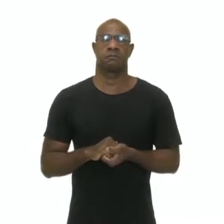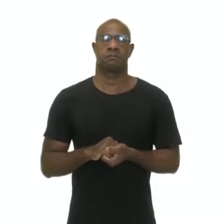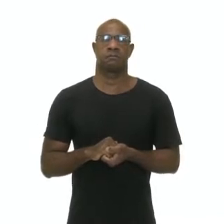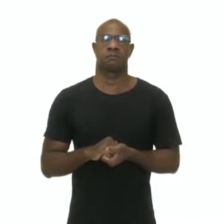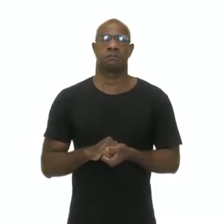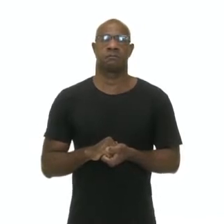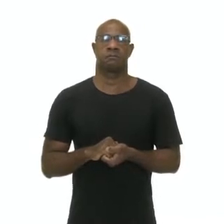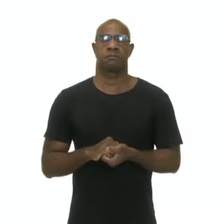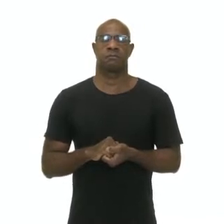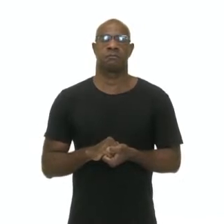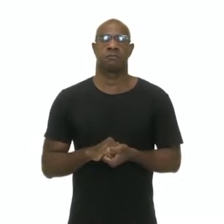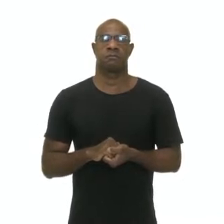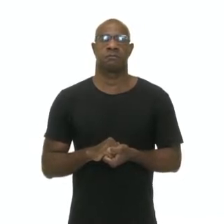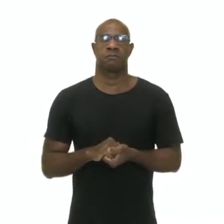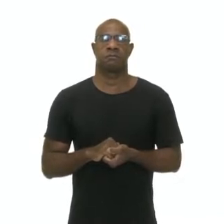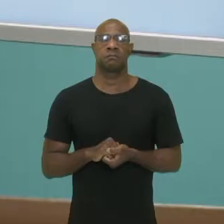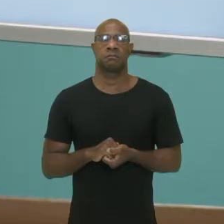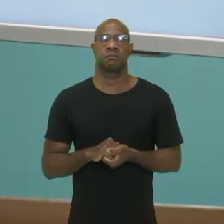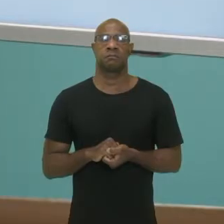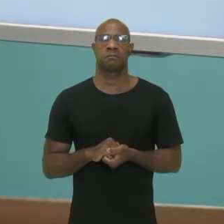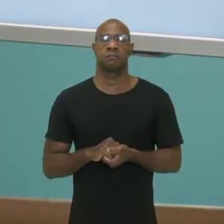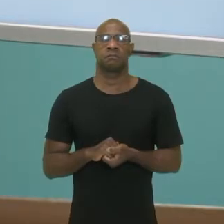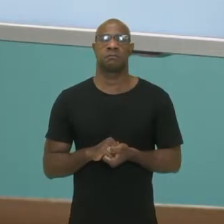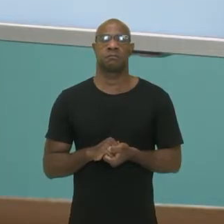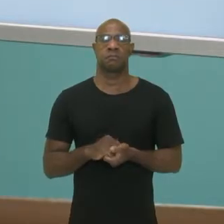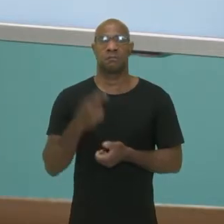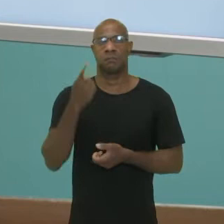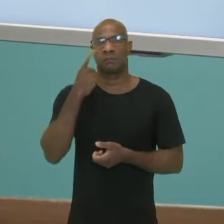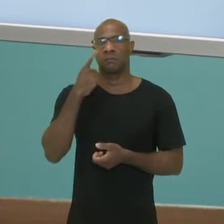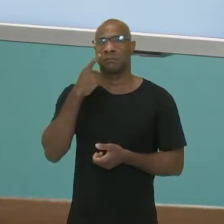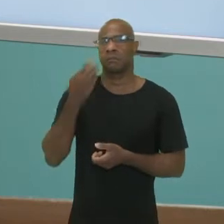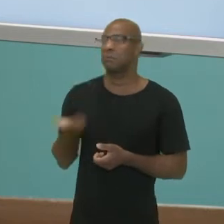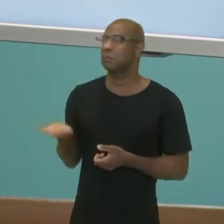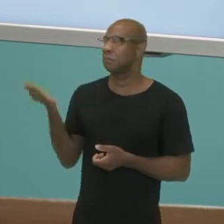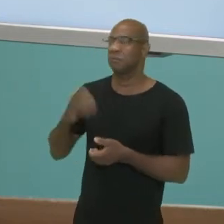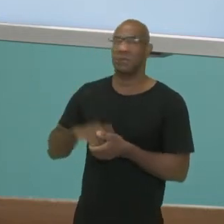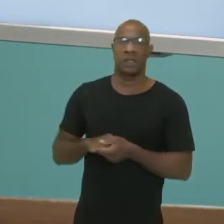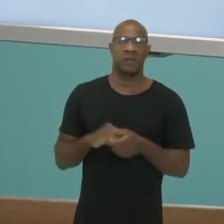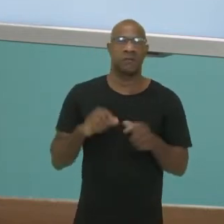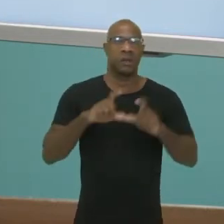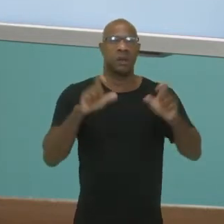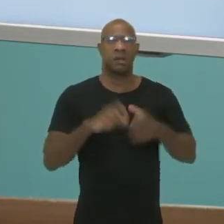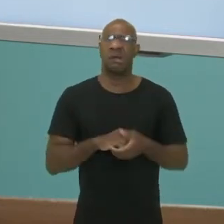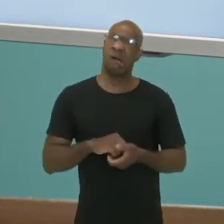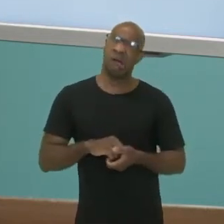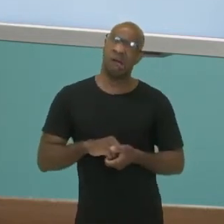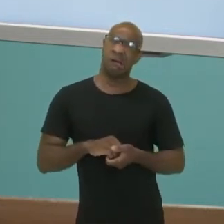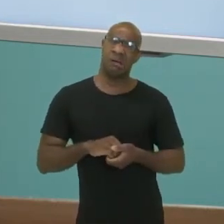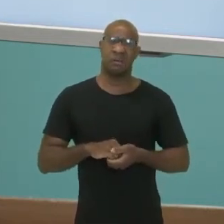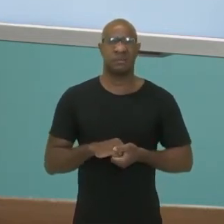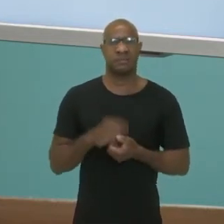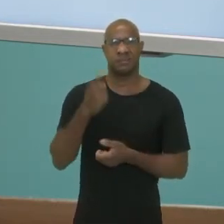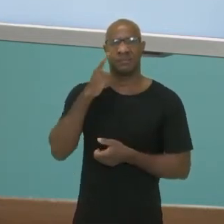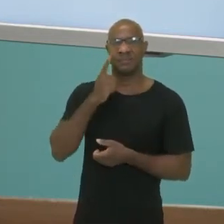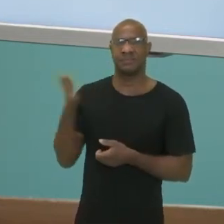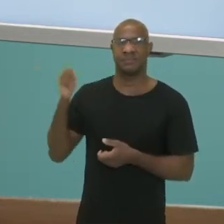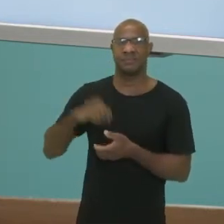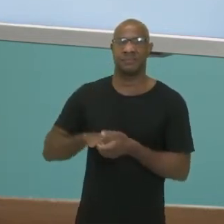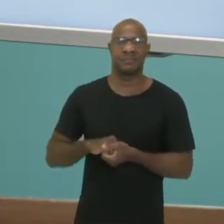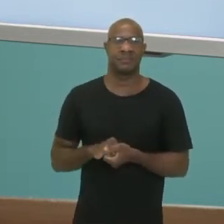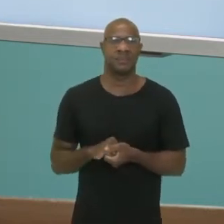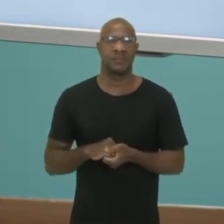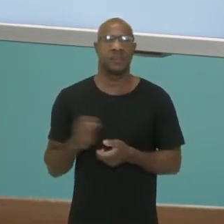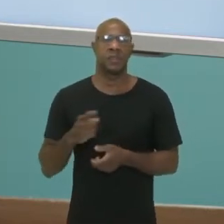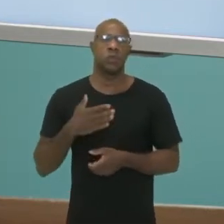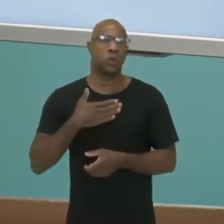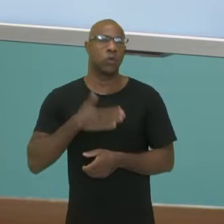que não lhe agrada a resposta. Olha só, aqui primeiro ela faz uma cara tipo, hã? E olha aqui, ó, né? Cai ali um sorriso caído, inclusive porque não